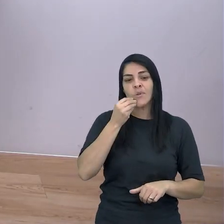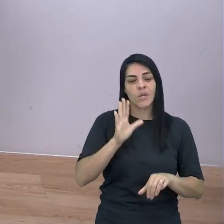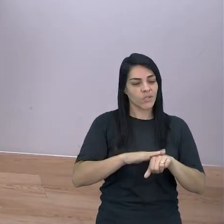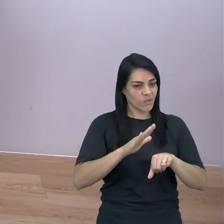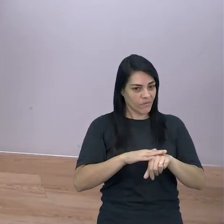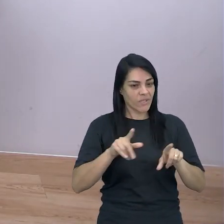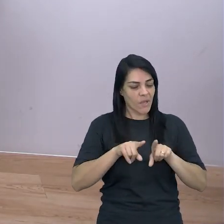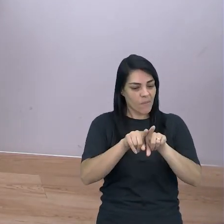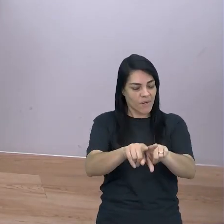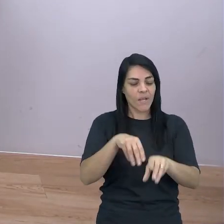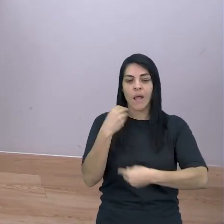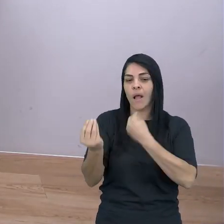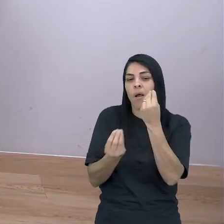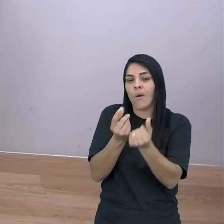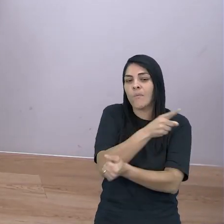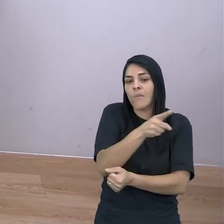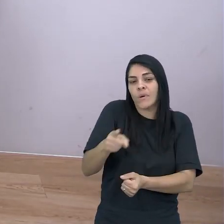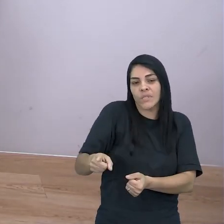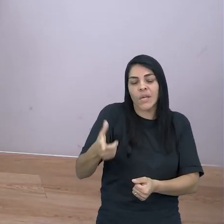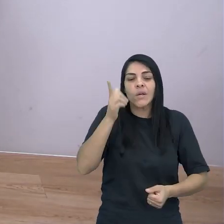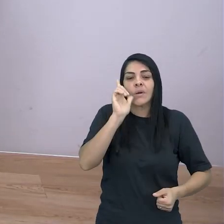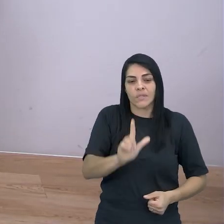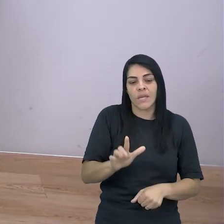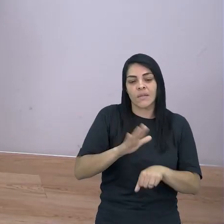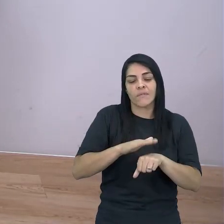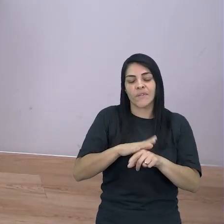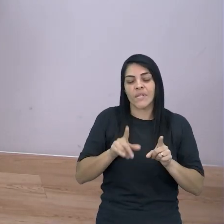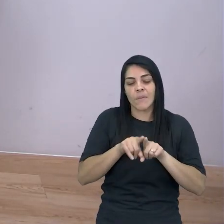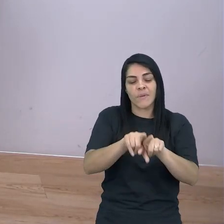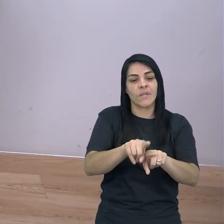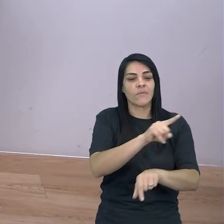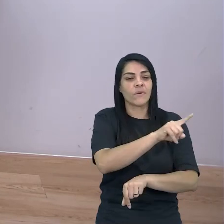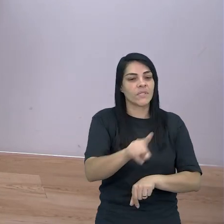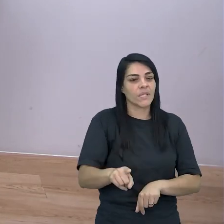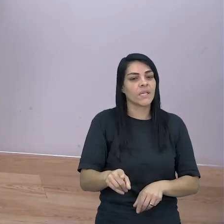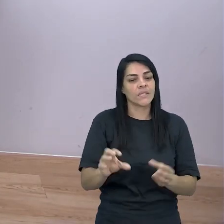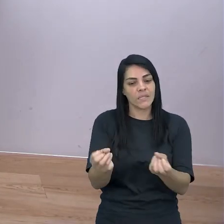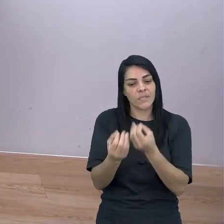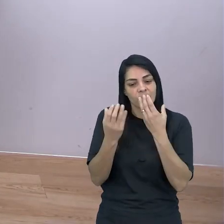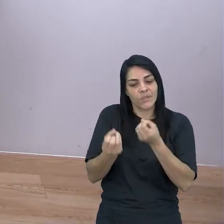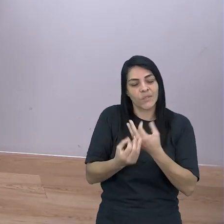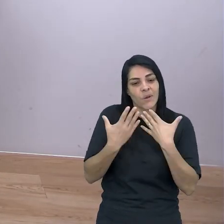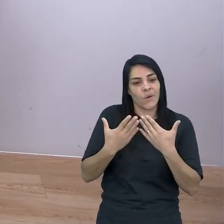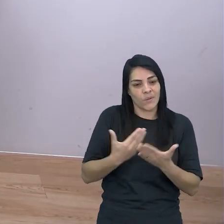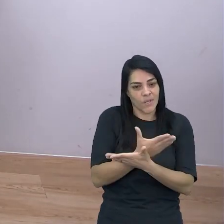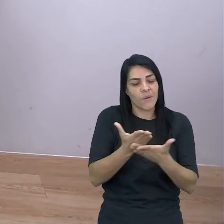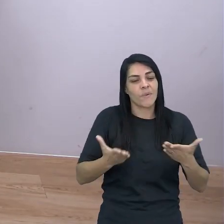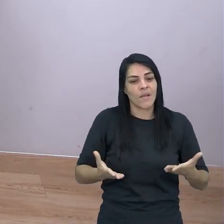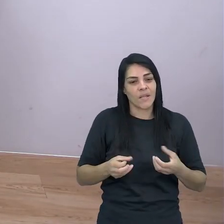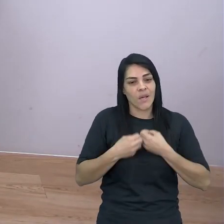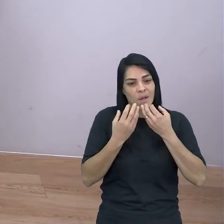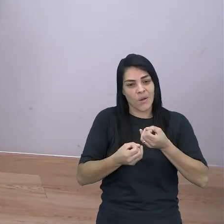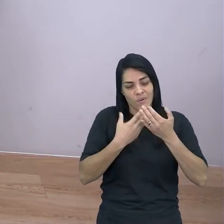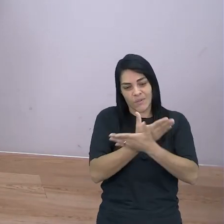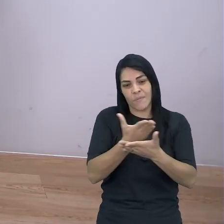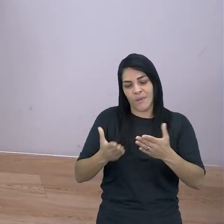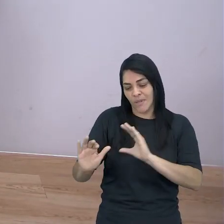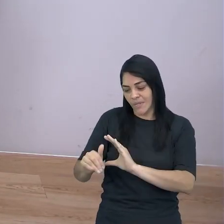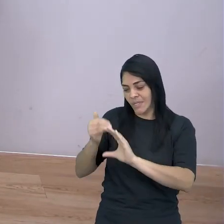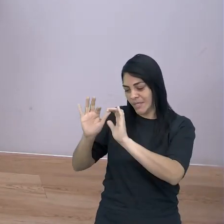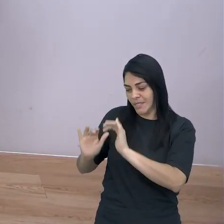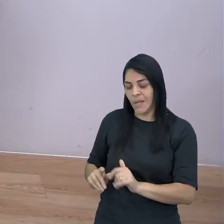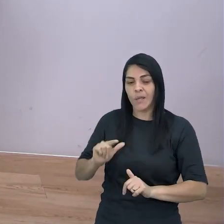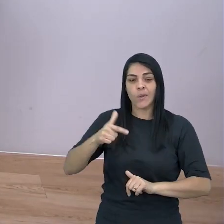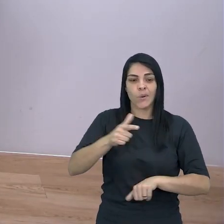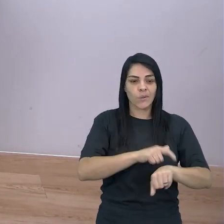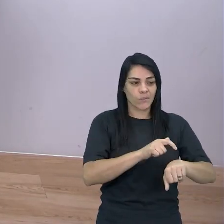essas parcerias. Como que acontece essas parcerias? Vocês podem contar pra gente aí no chat, né? Não precisa ser agora exatamente, mas em